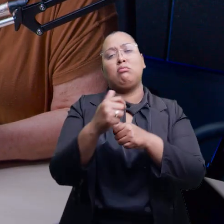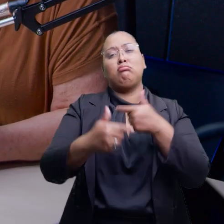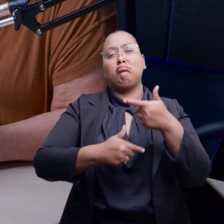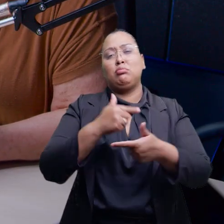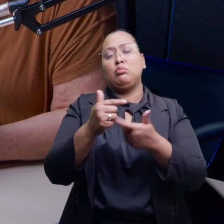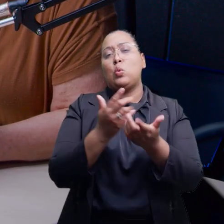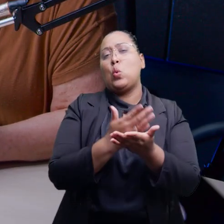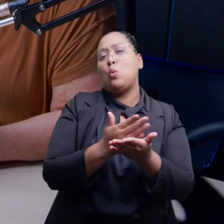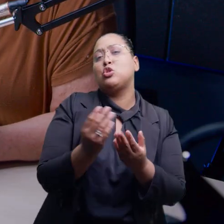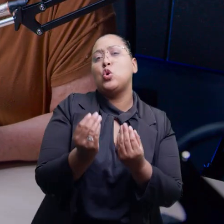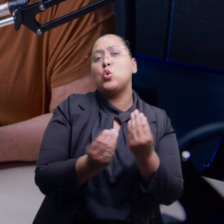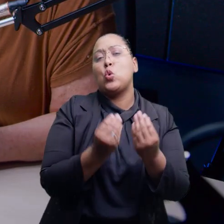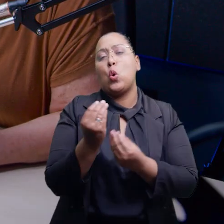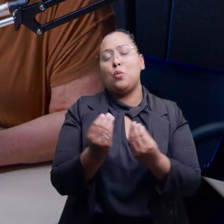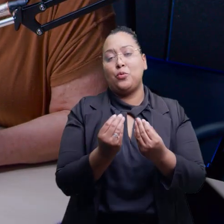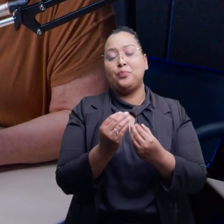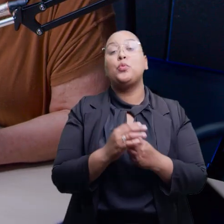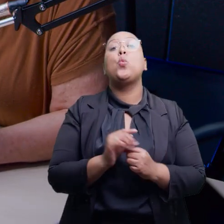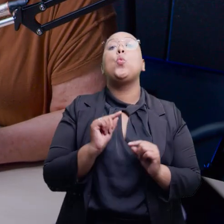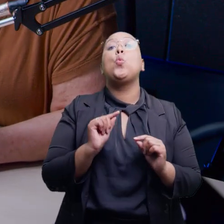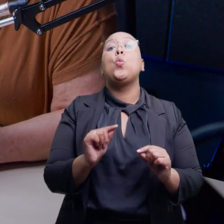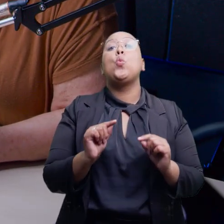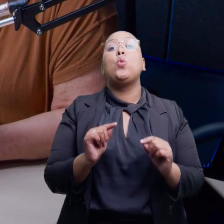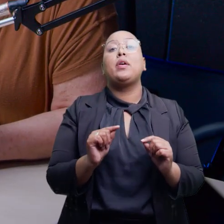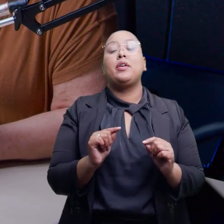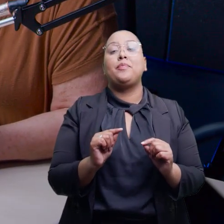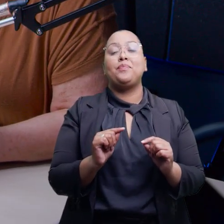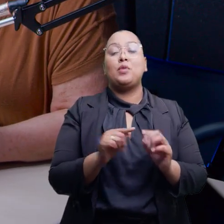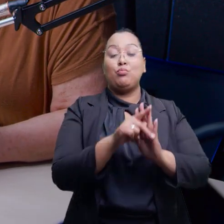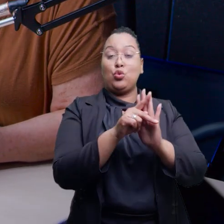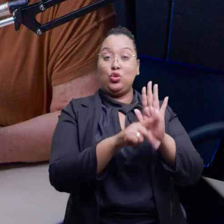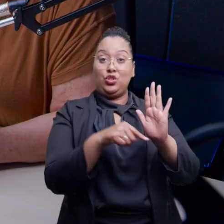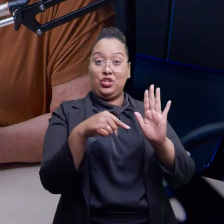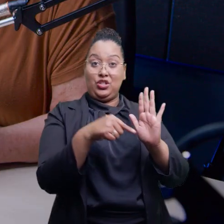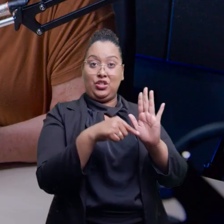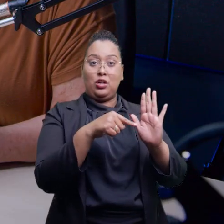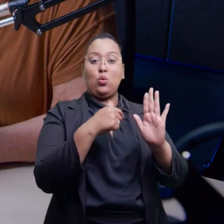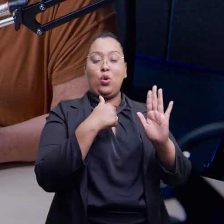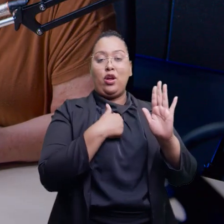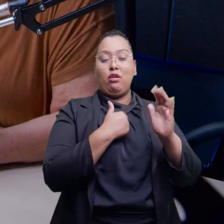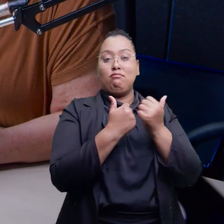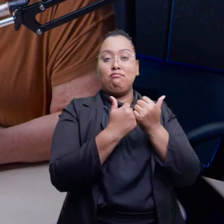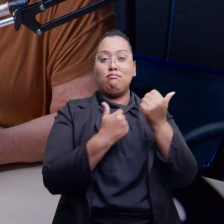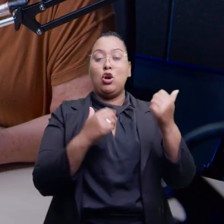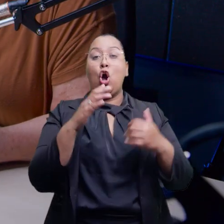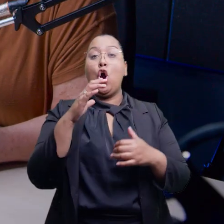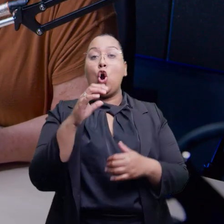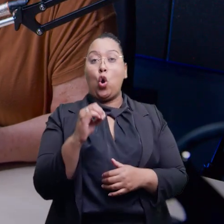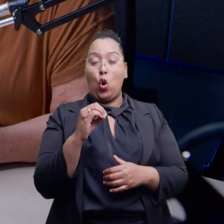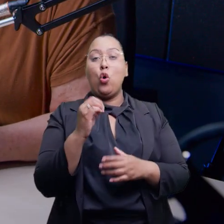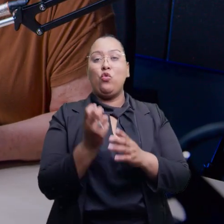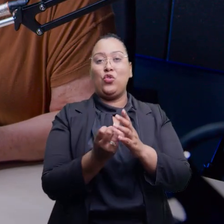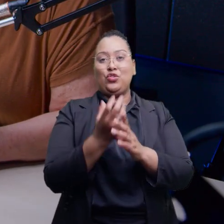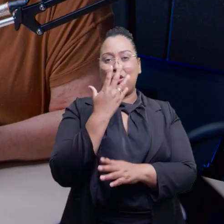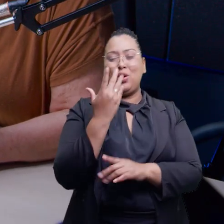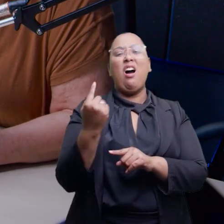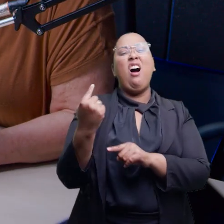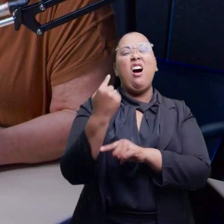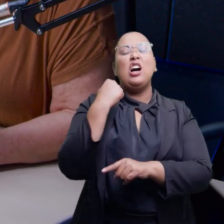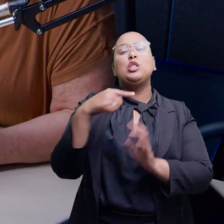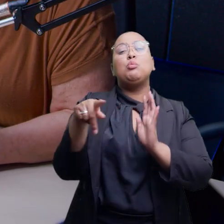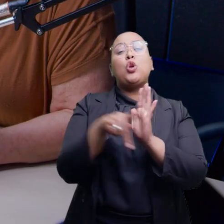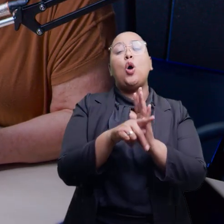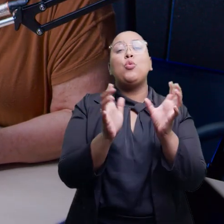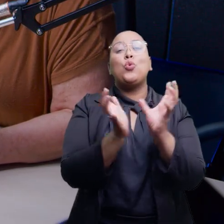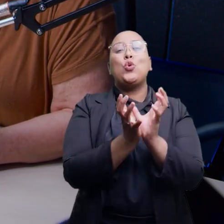eu comecei como cofundadora do Conviver, que à época chamava-se Grupo de Estudos e Apoio à Adoção